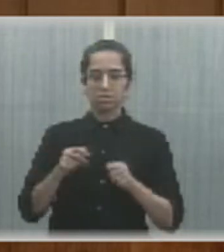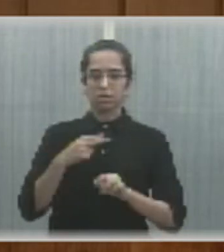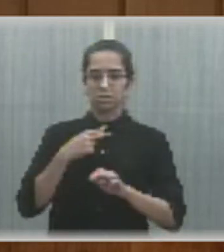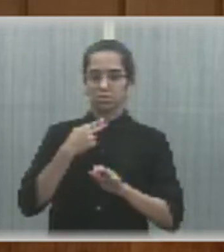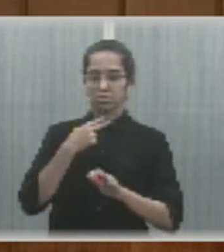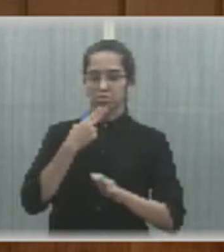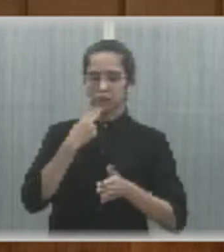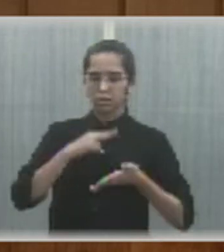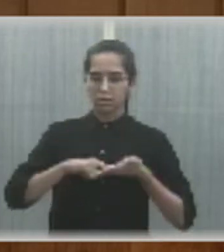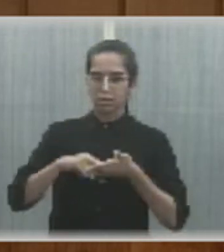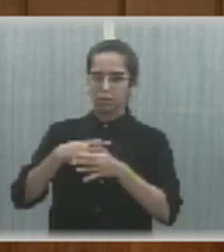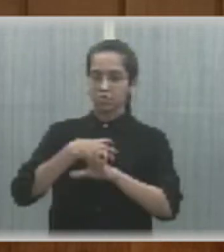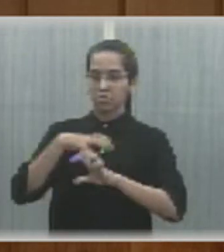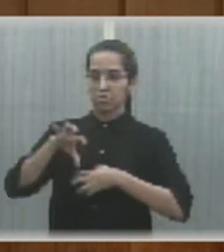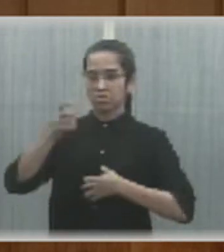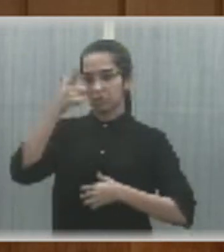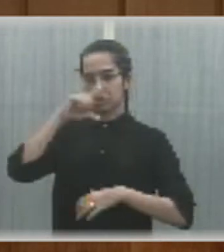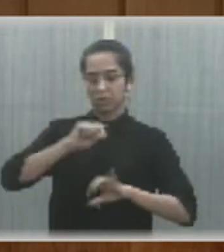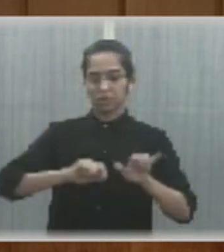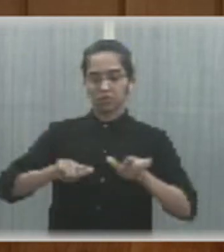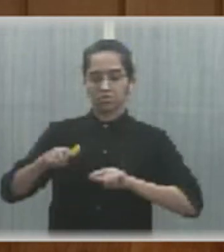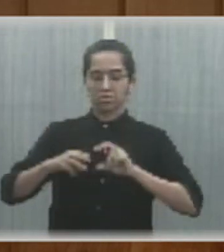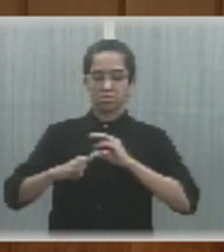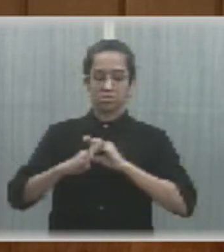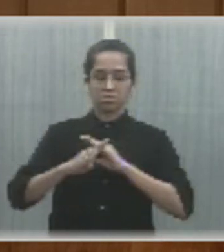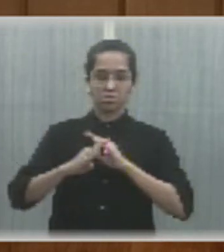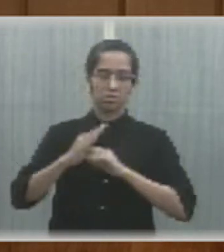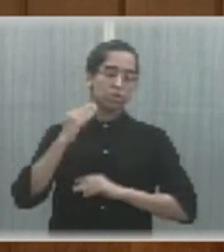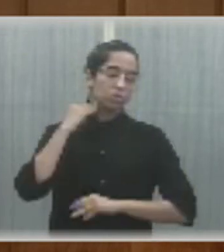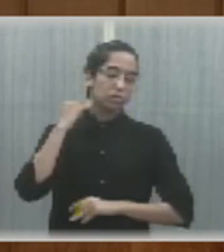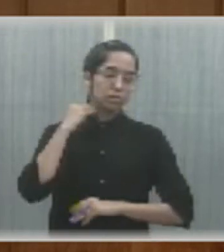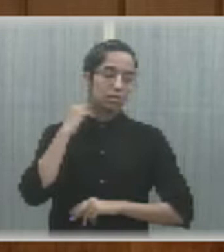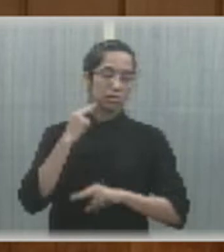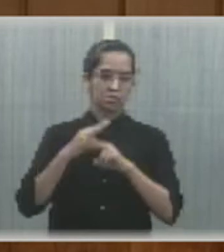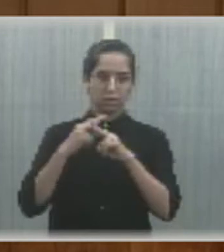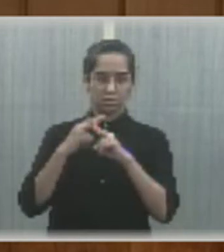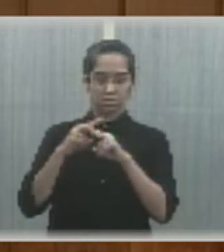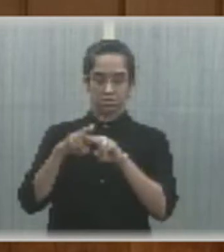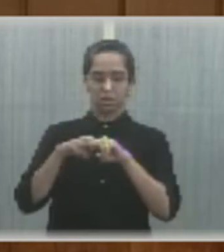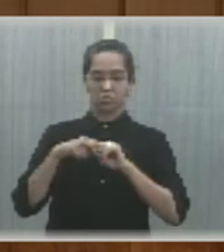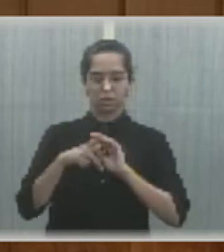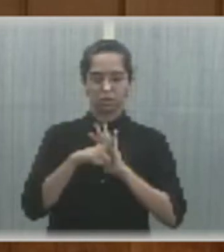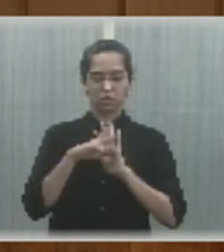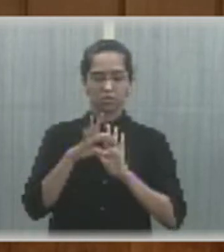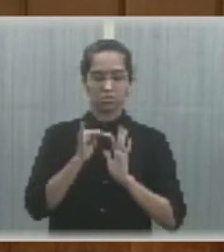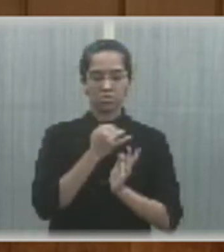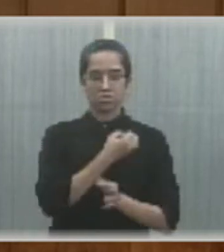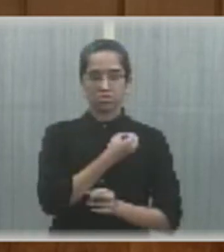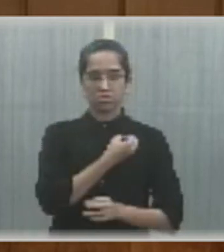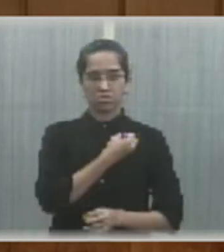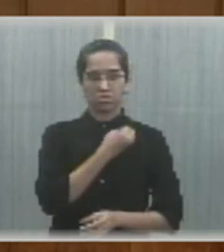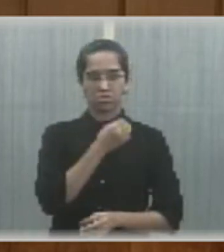empregados da Caixa Econômica Federal diante dos projetos de lei de número